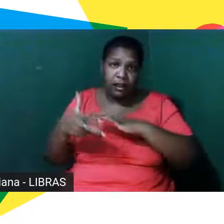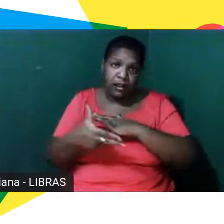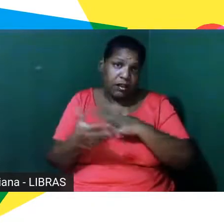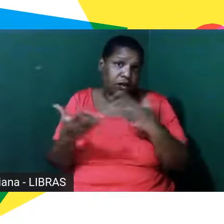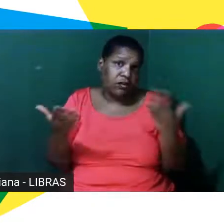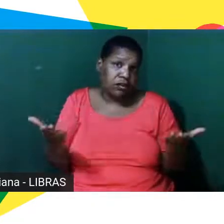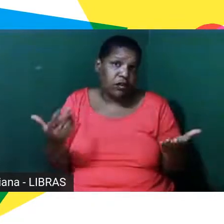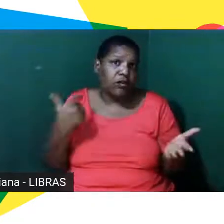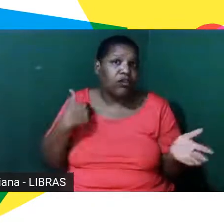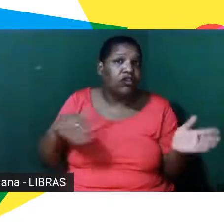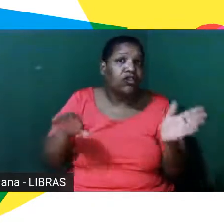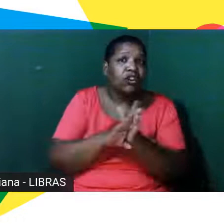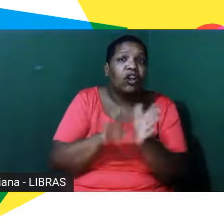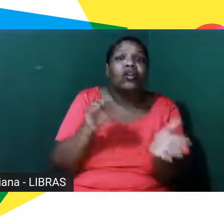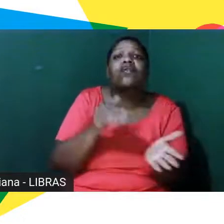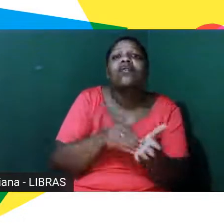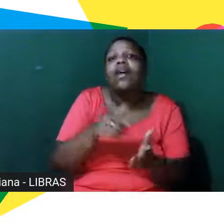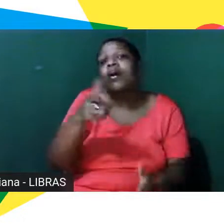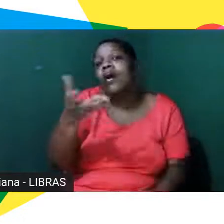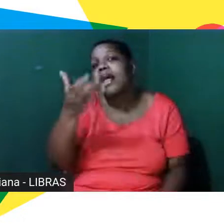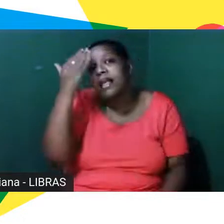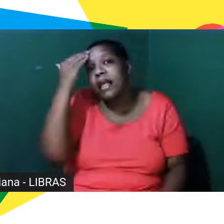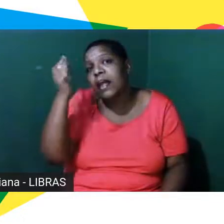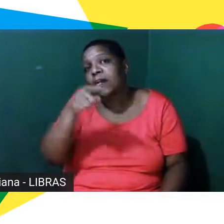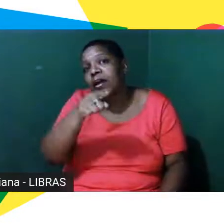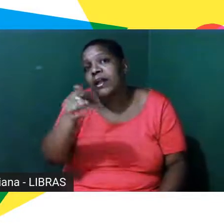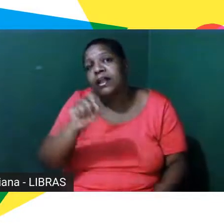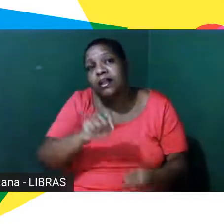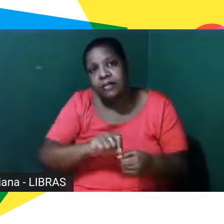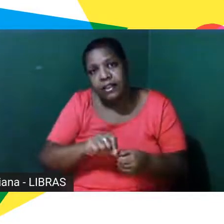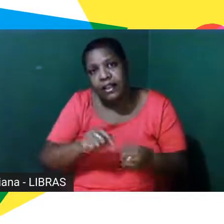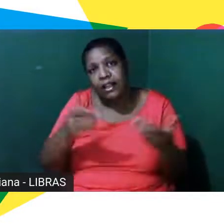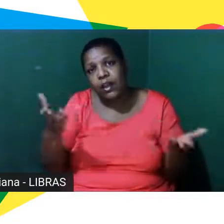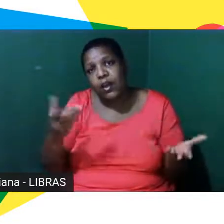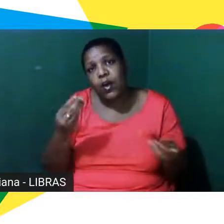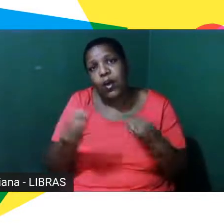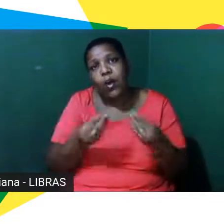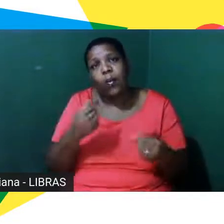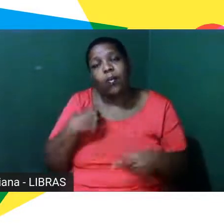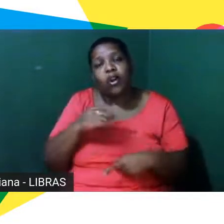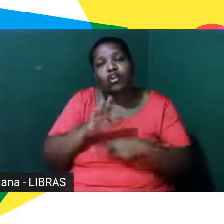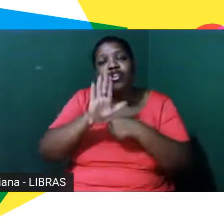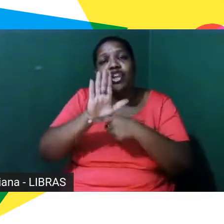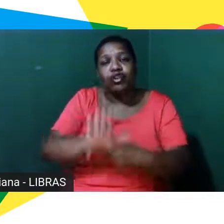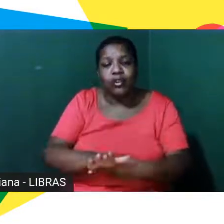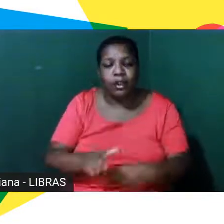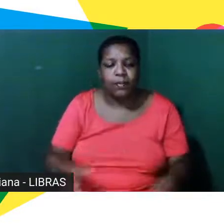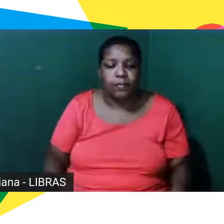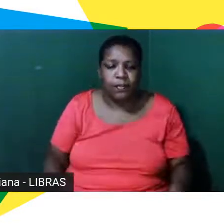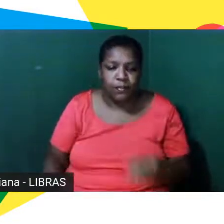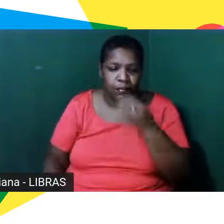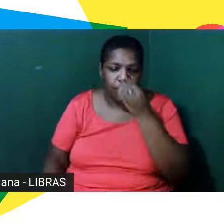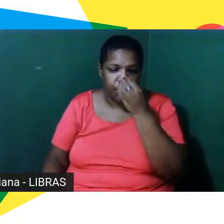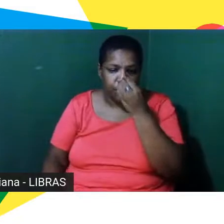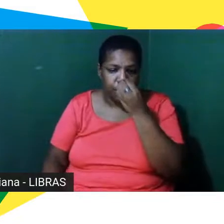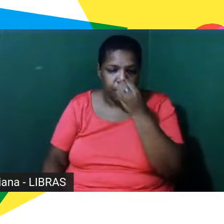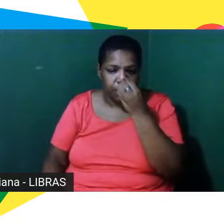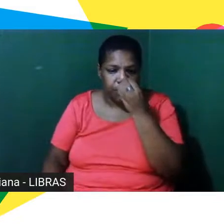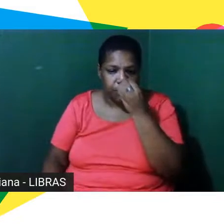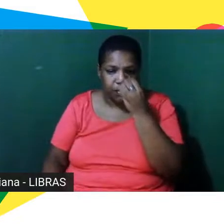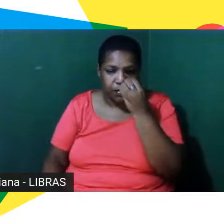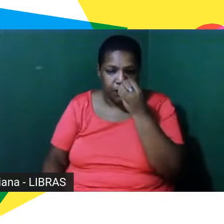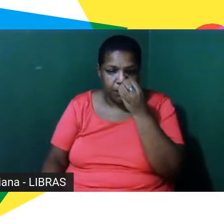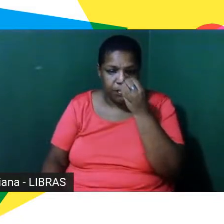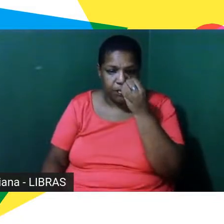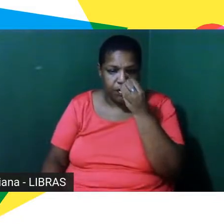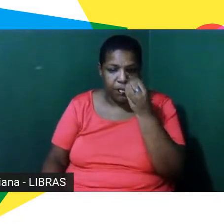chega neste final eu quero saber o que que vocês estão fazendo e como a gente pode ajudar antes em quantos estão